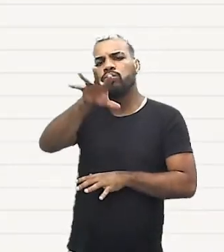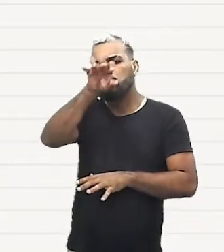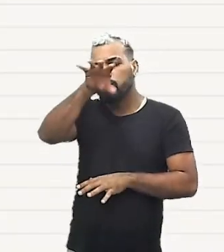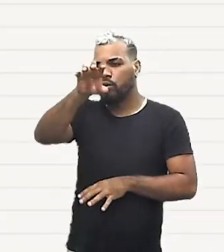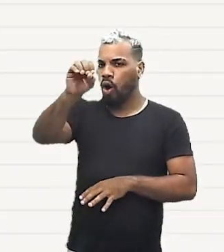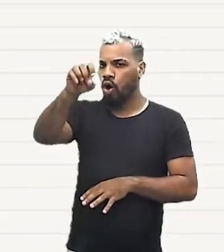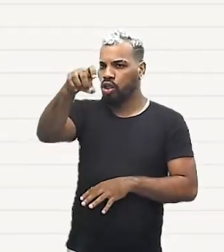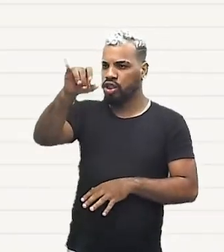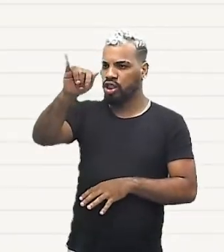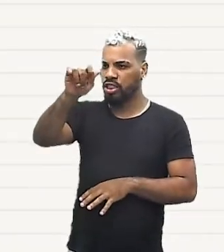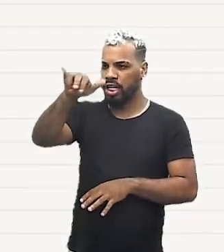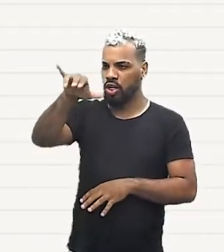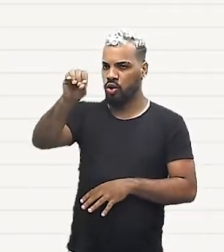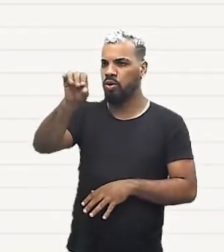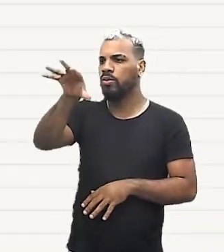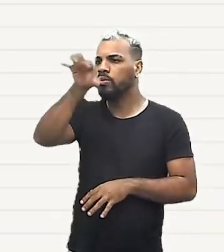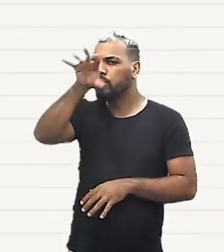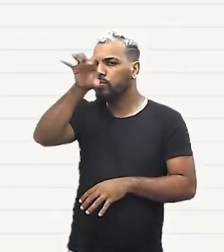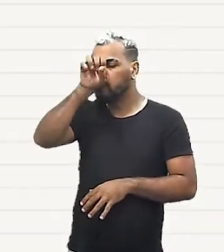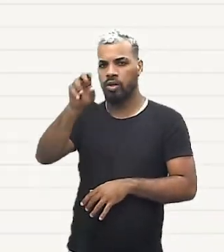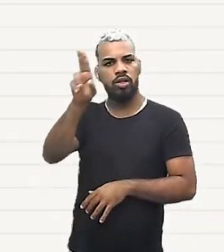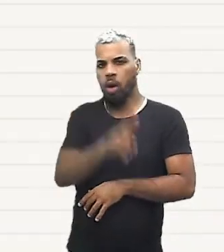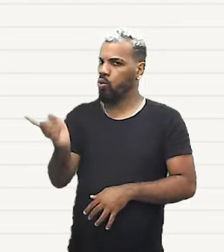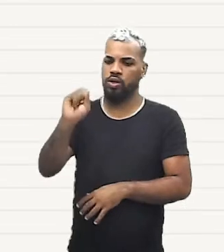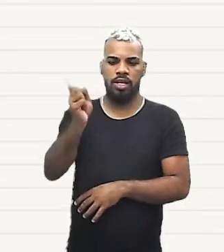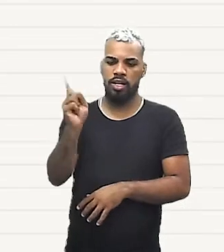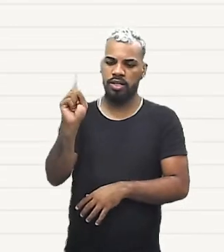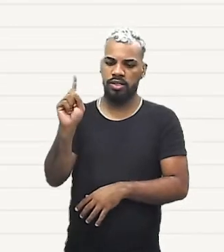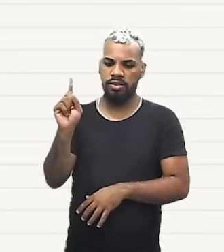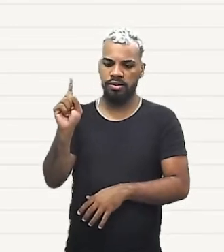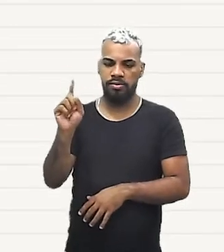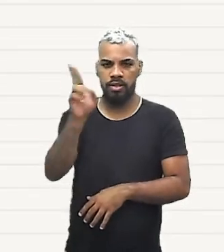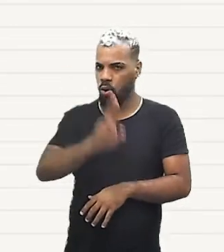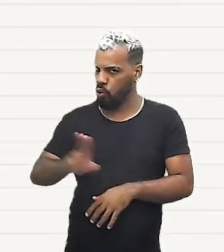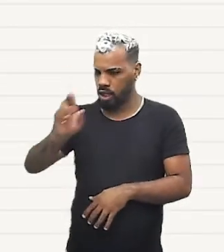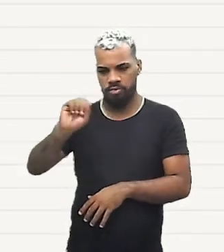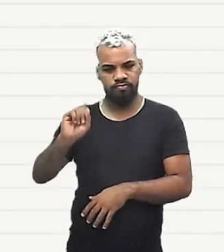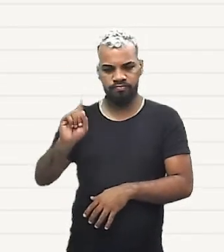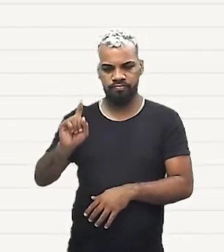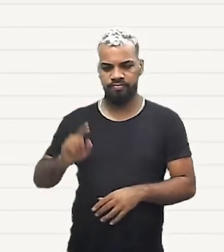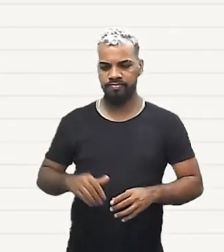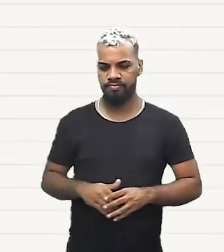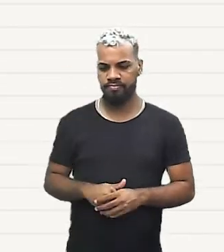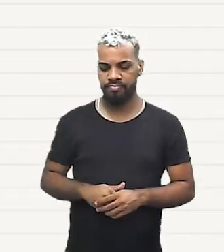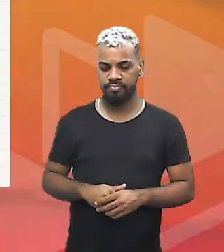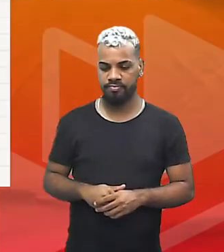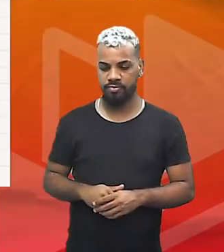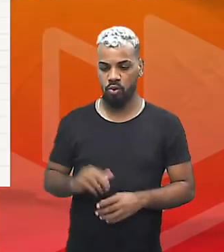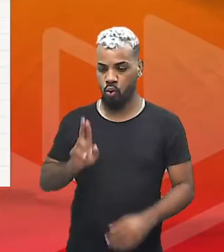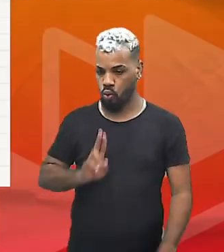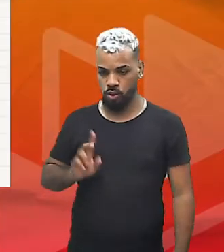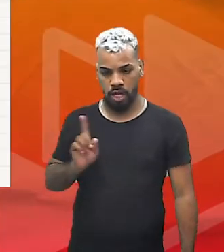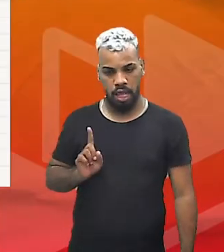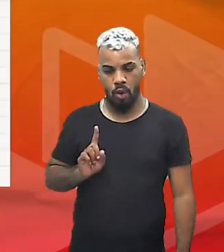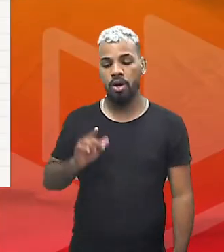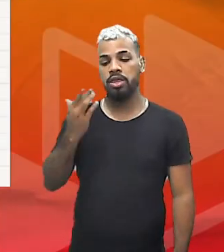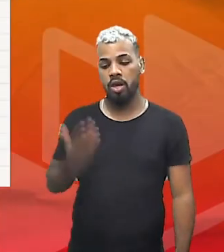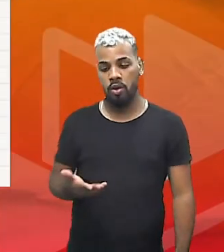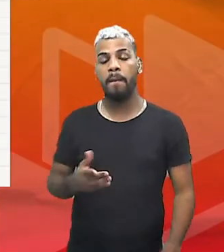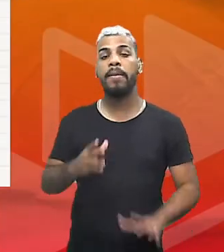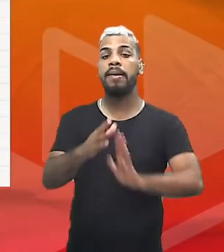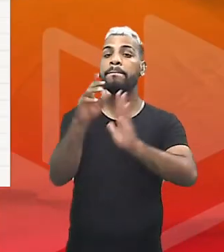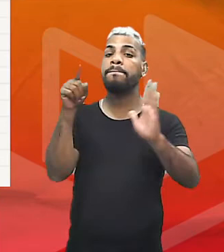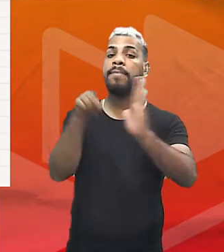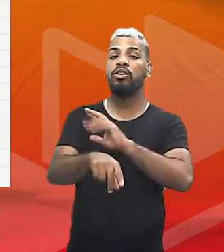então esse é um processo que não usa oxigênio é um processo anaeróbio sendo que na questão tá falando da fermentação